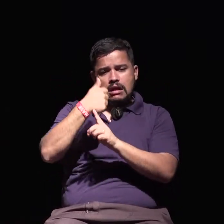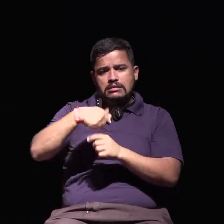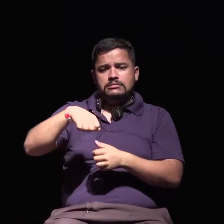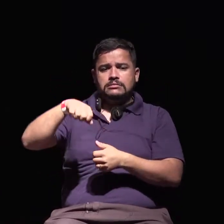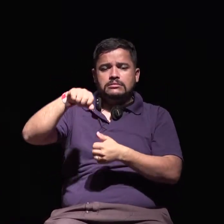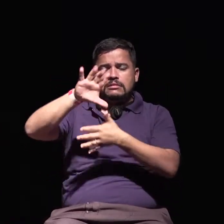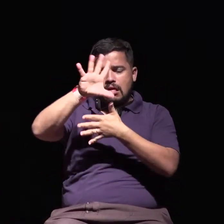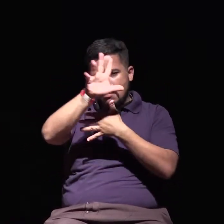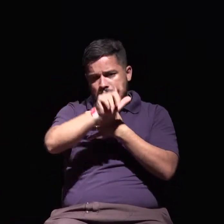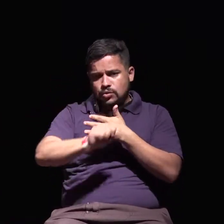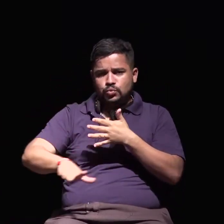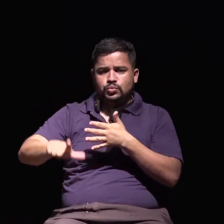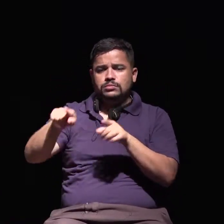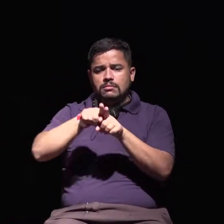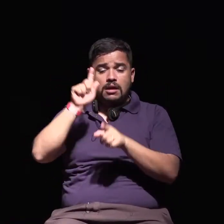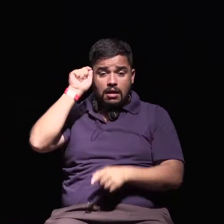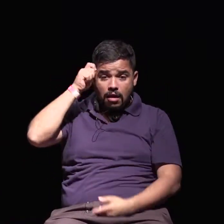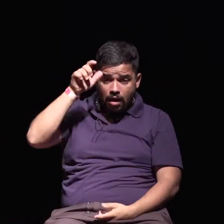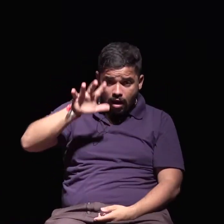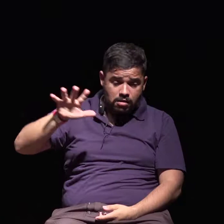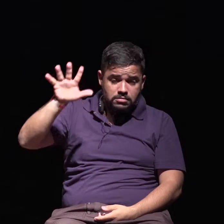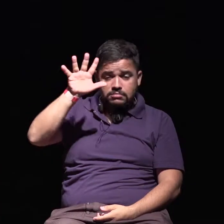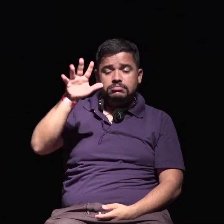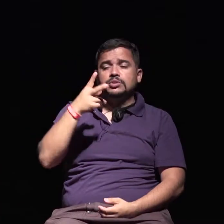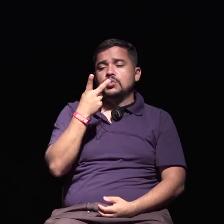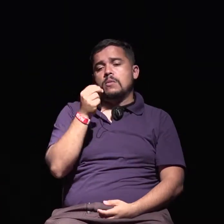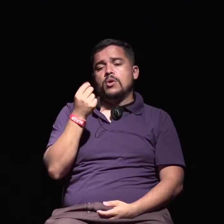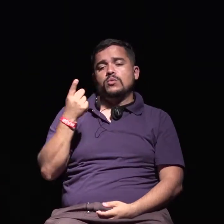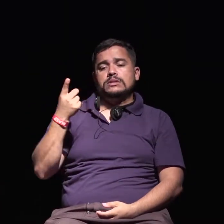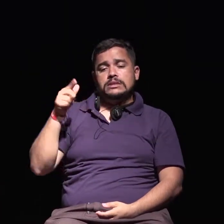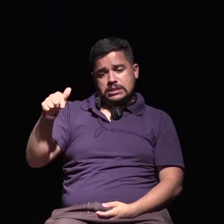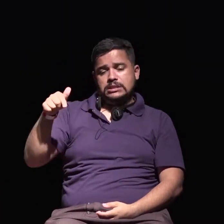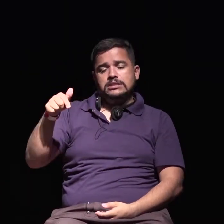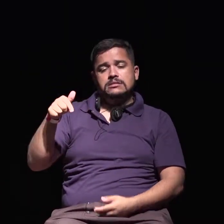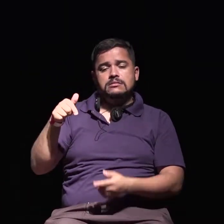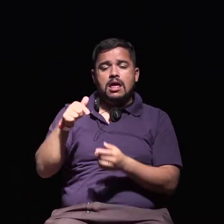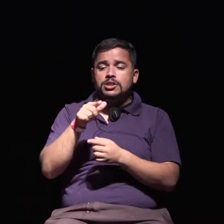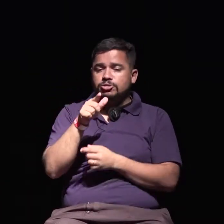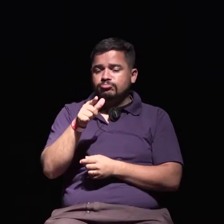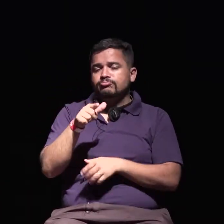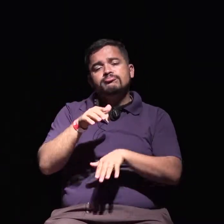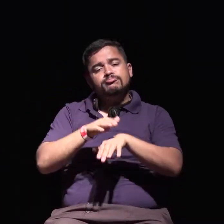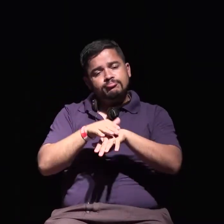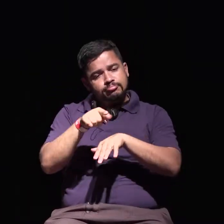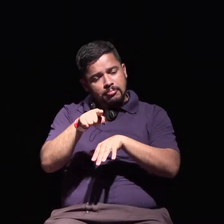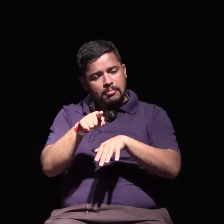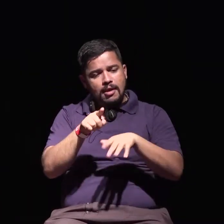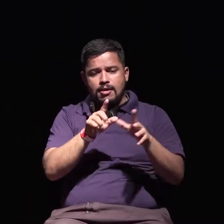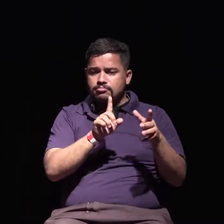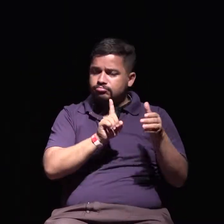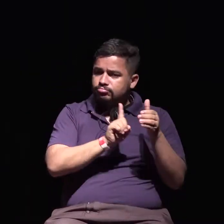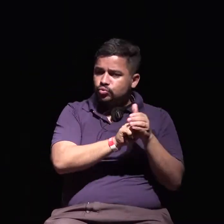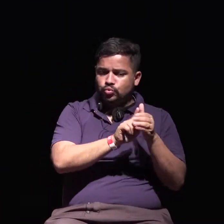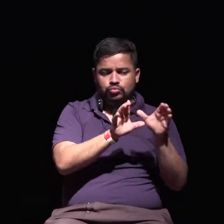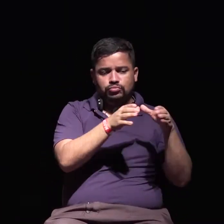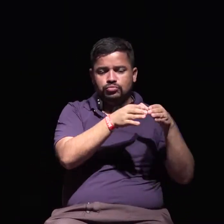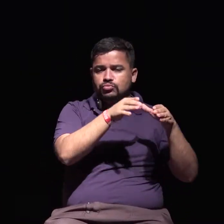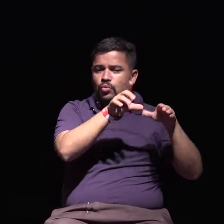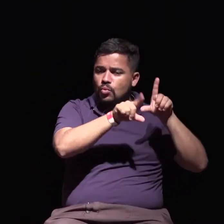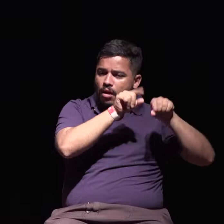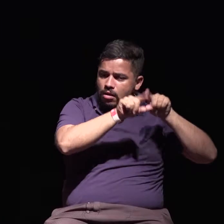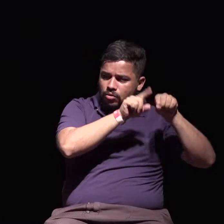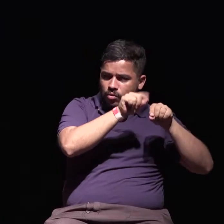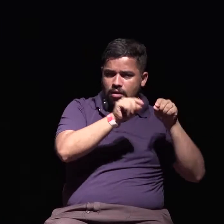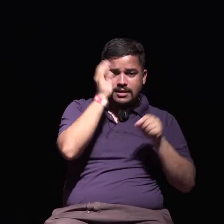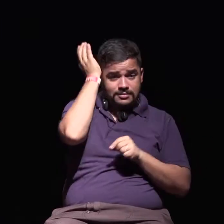na Europa e na África. Em 2017, Cláudia fez parte da equipe de curadoria da Bienal Sesc